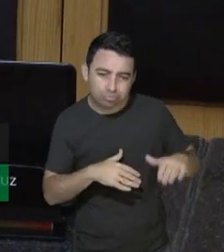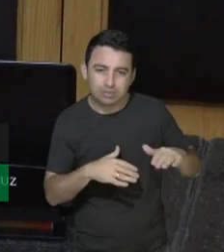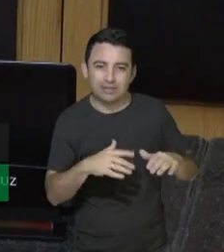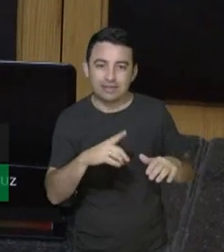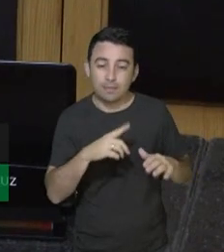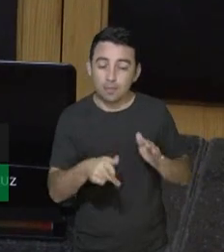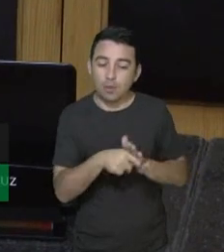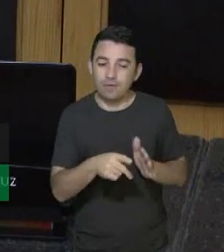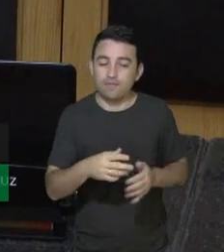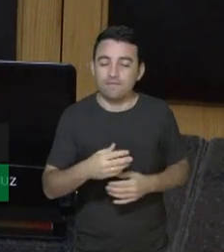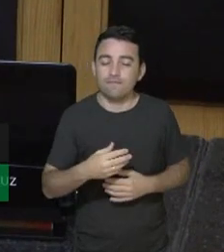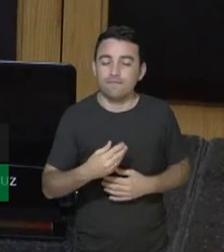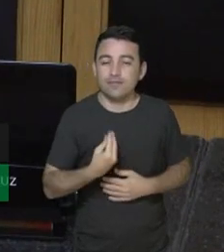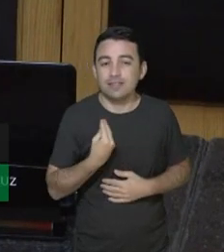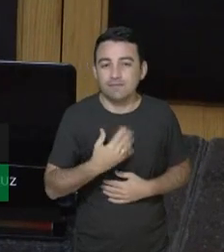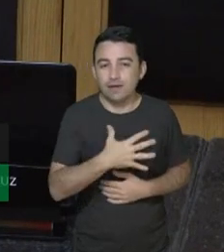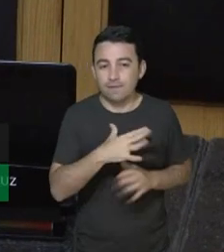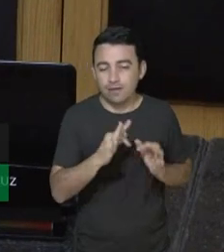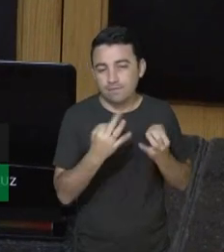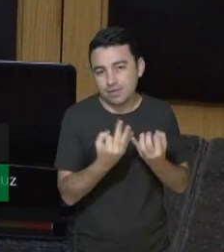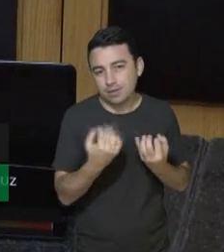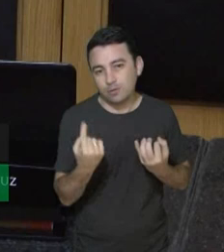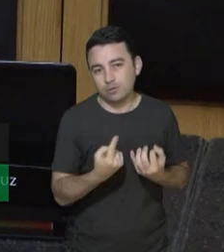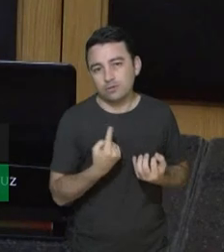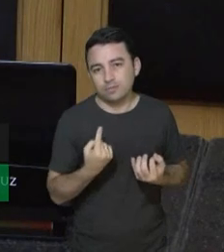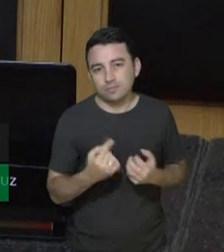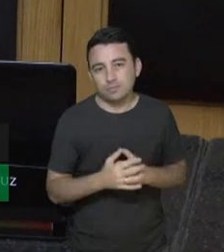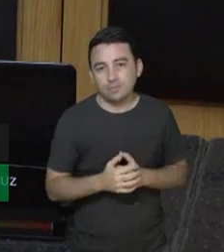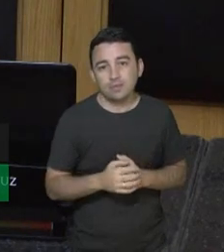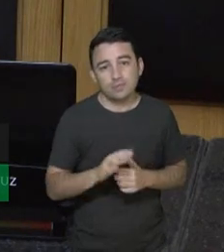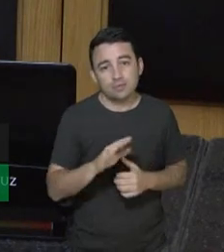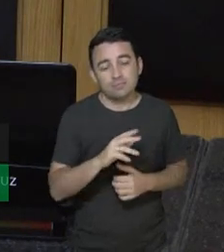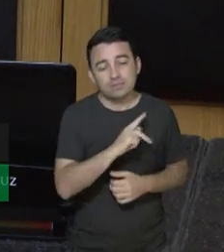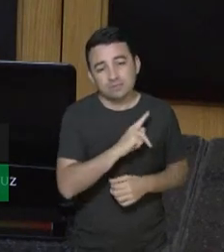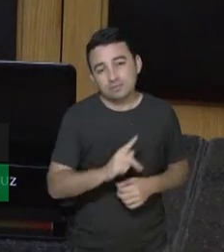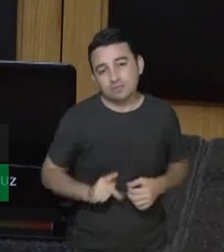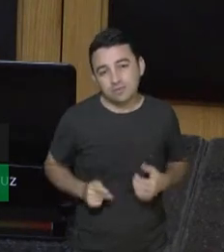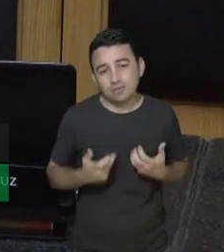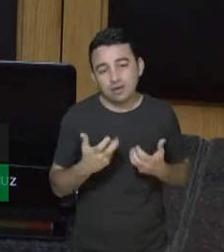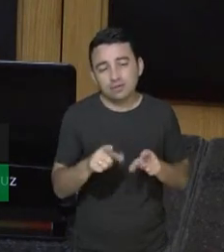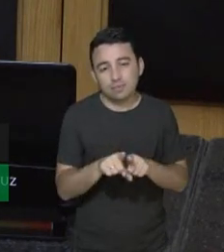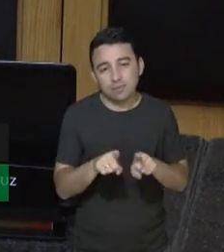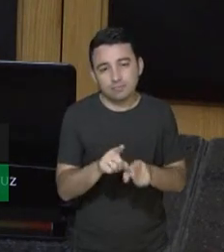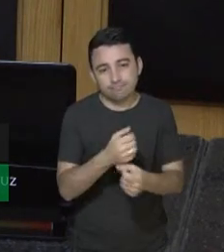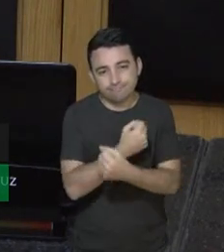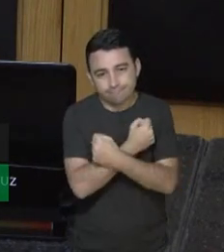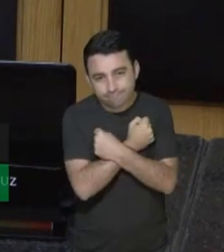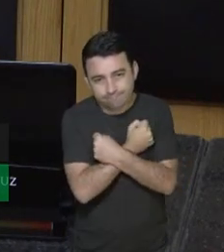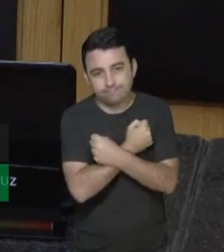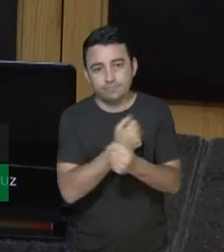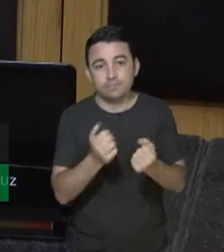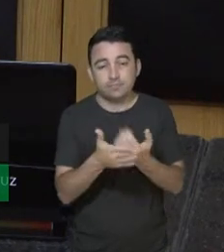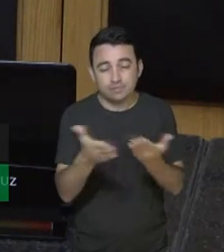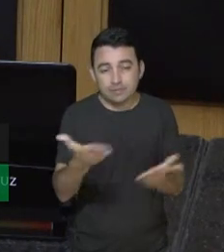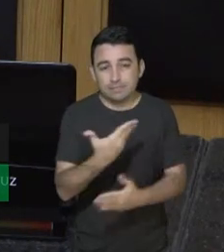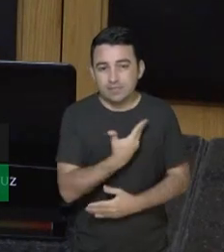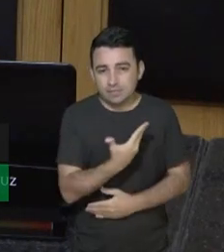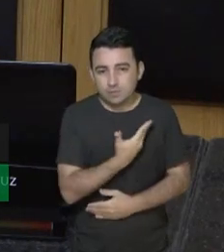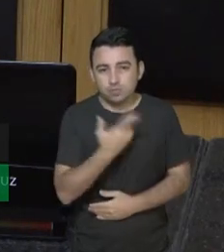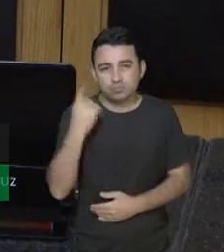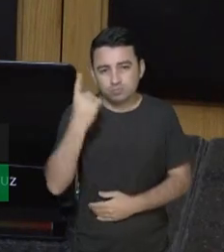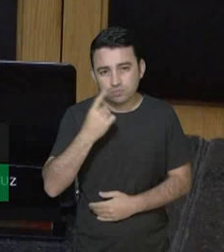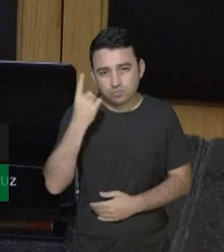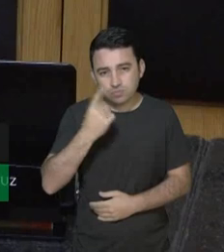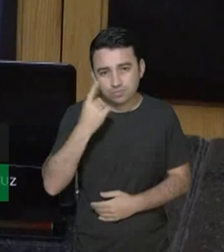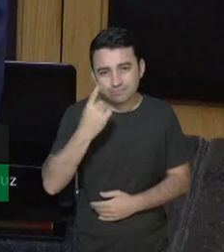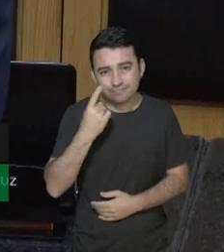vida da nossa família. Mas, presidente, eu quero também dar um abraço a todos os amigos parlamentares que